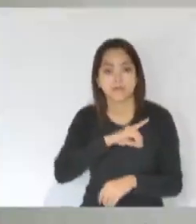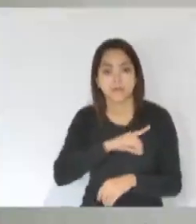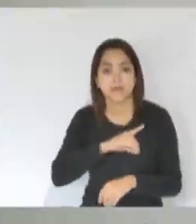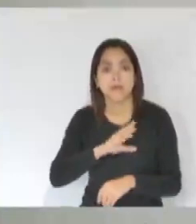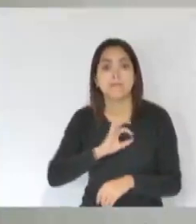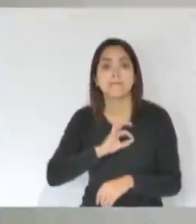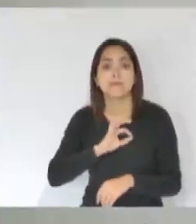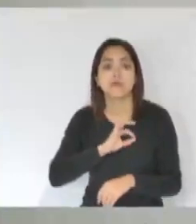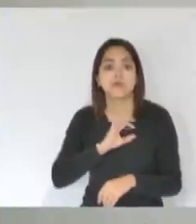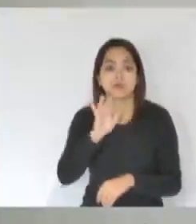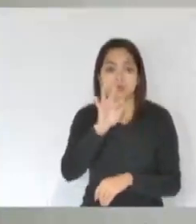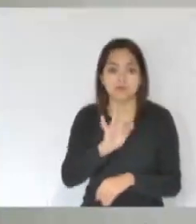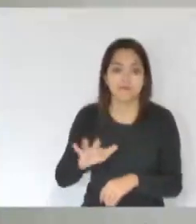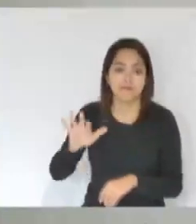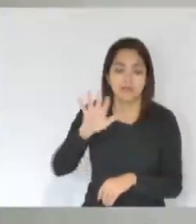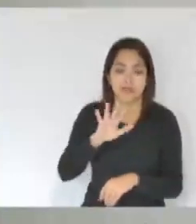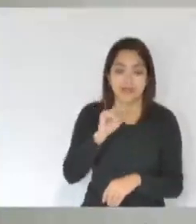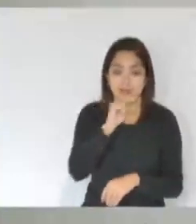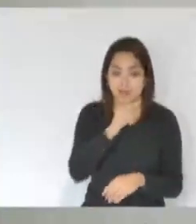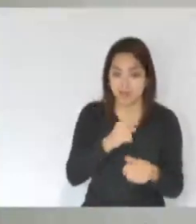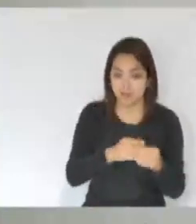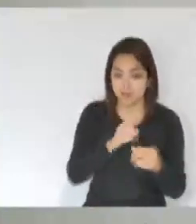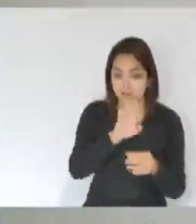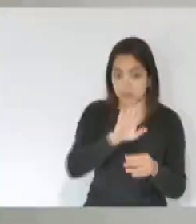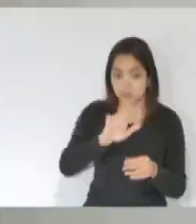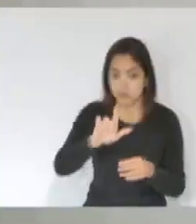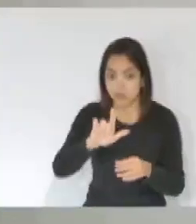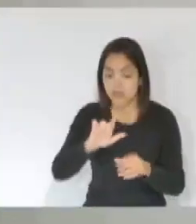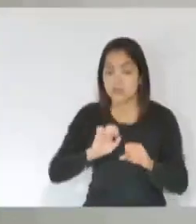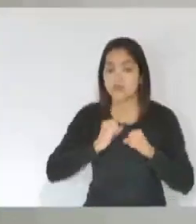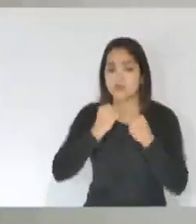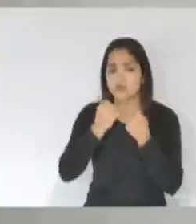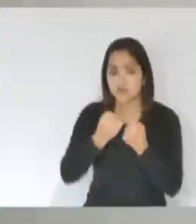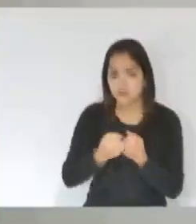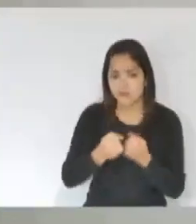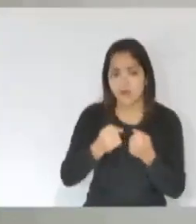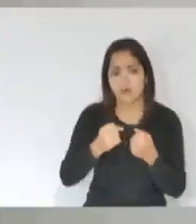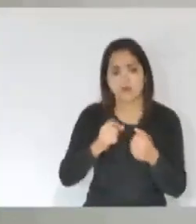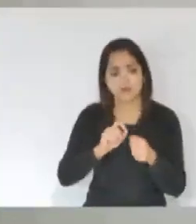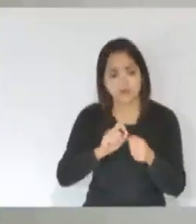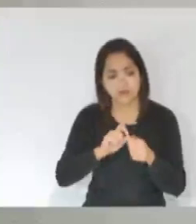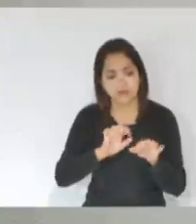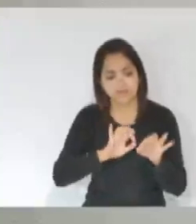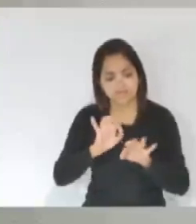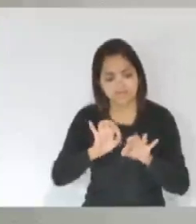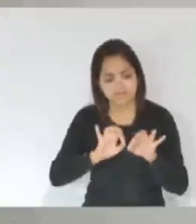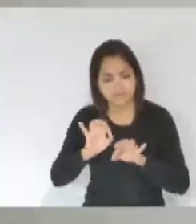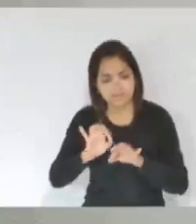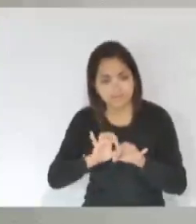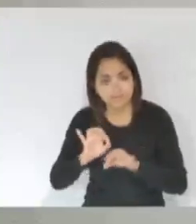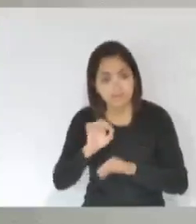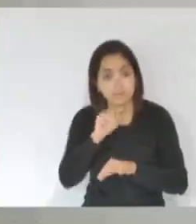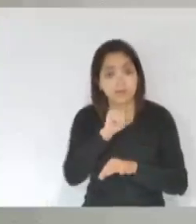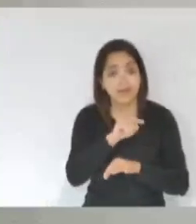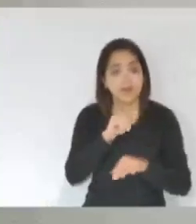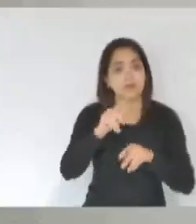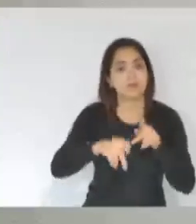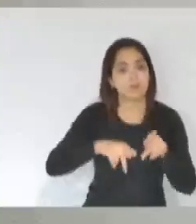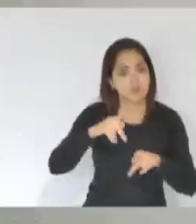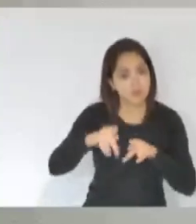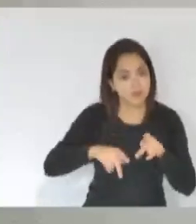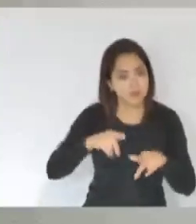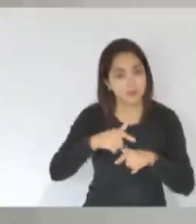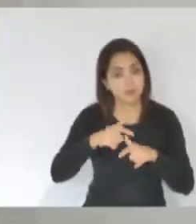Federal em Blumenau. São esforços que estão sendo feitos. Blumenau, com uma população pujante de